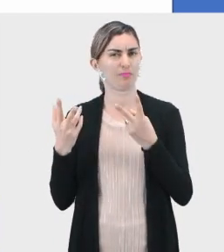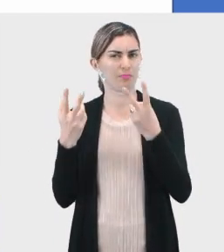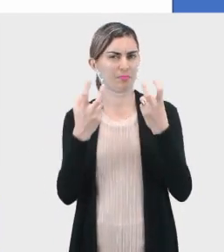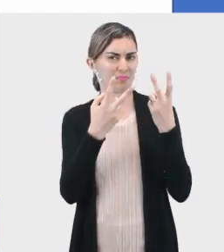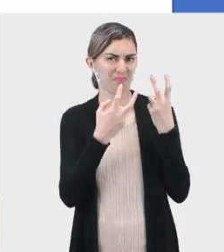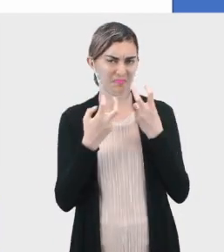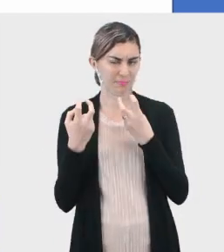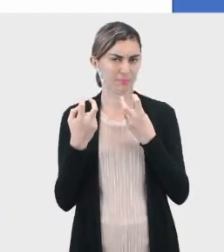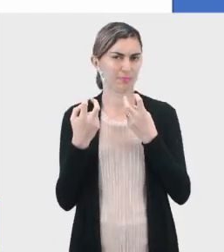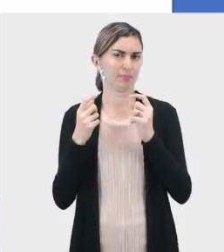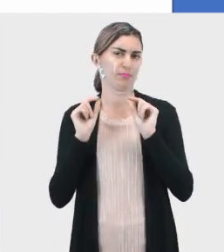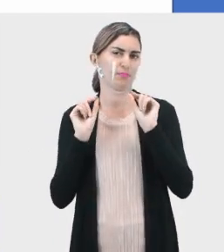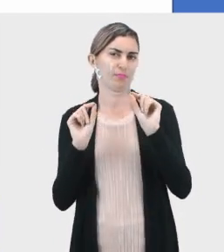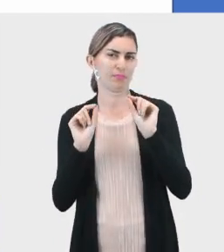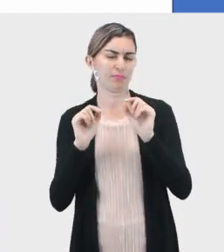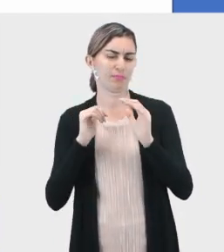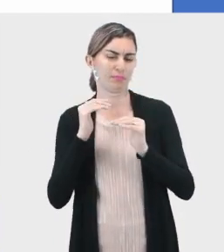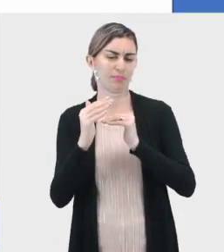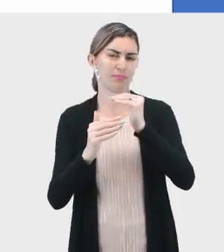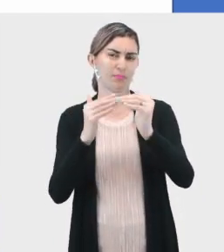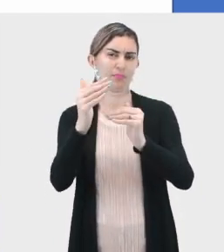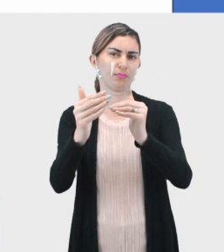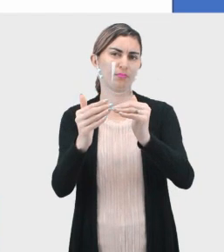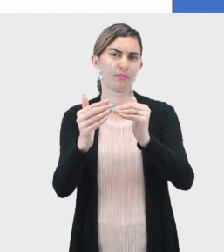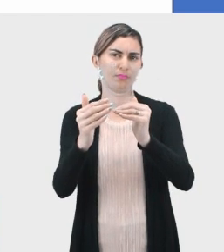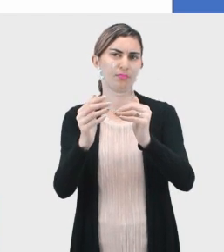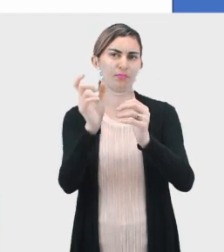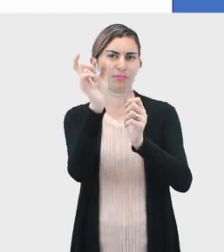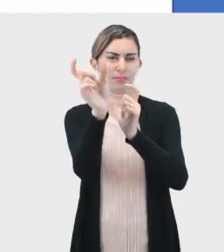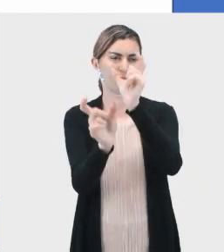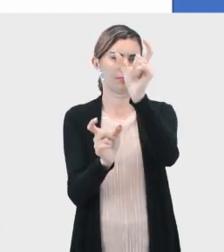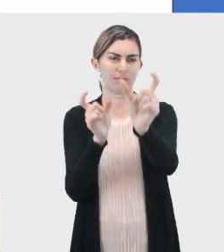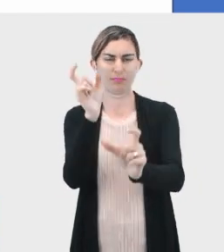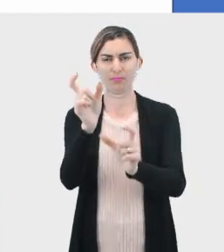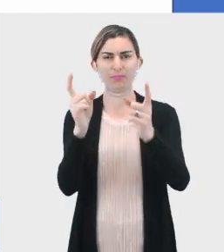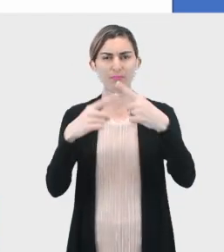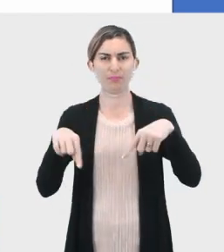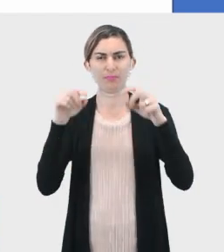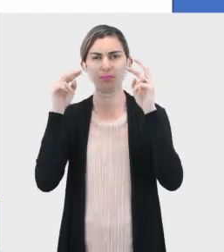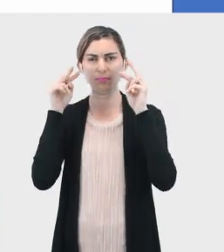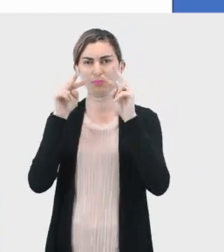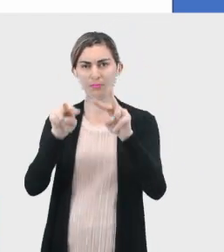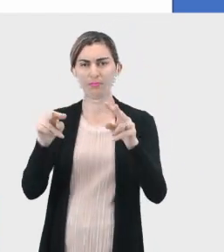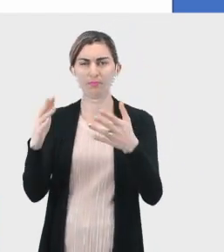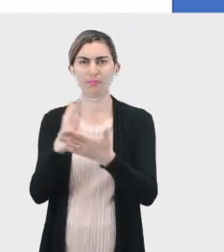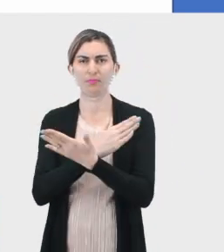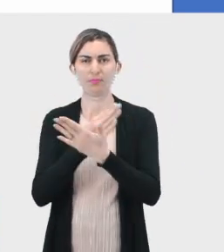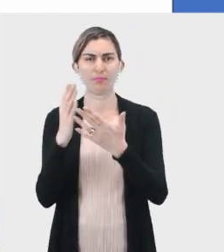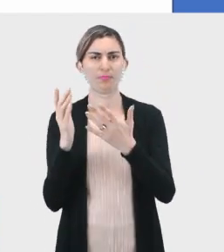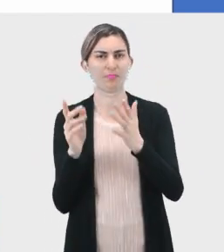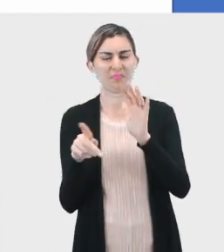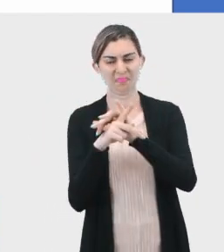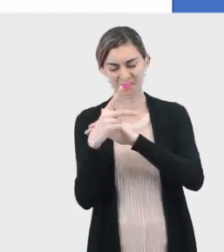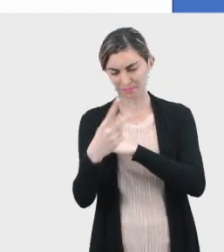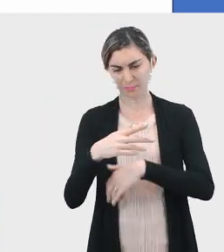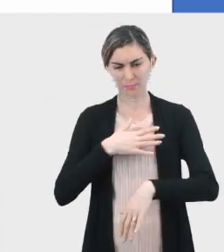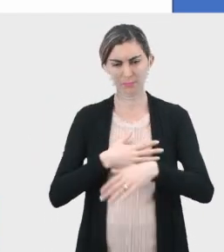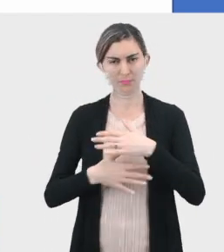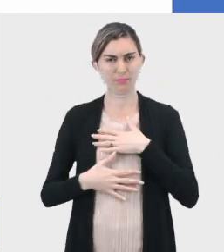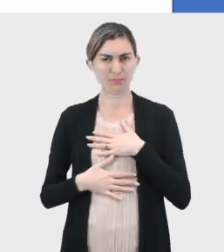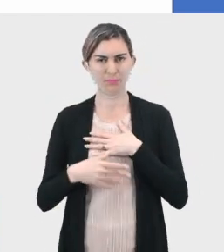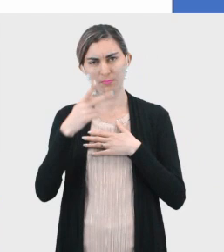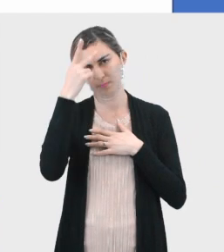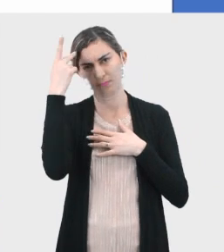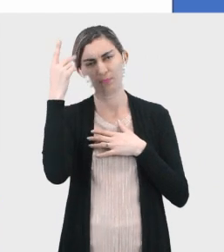Percebam que ao longo do encadeamento dessas palavras, a gente está vendo algumas partes, né? Uma pessoa